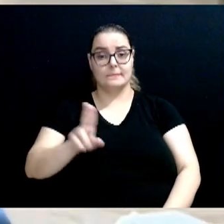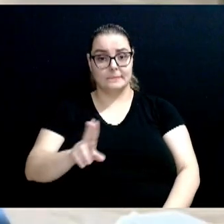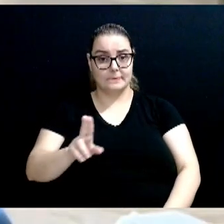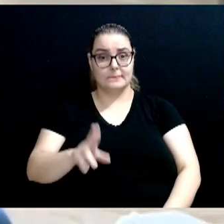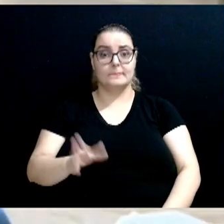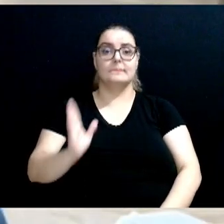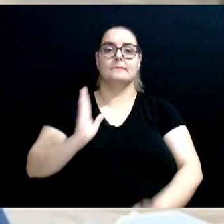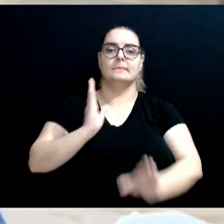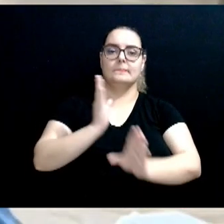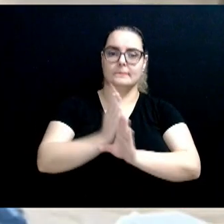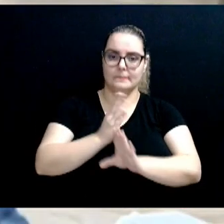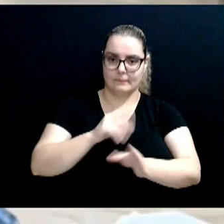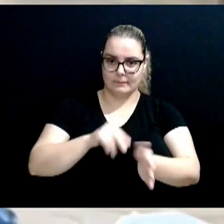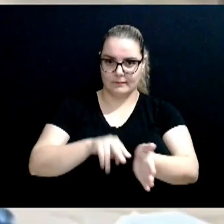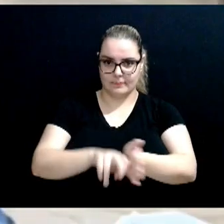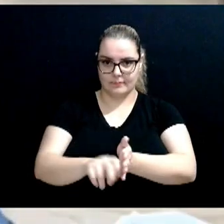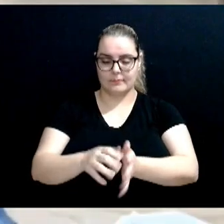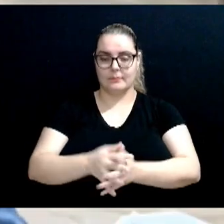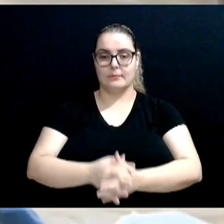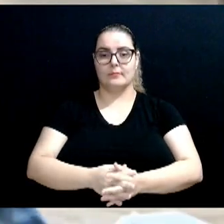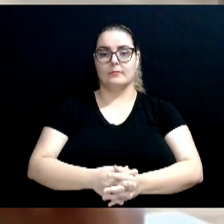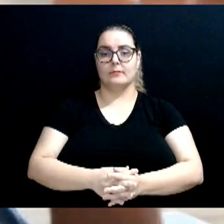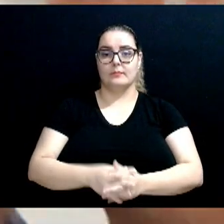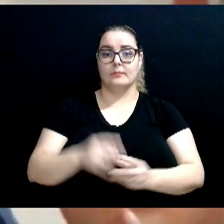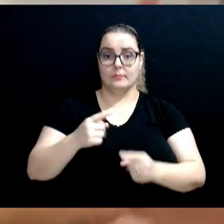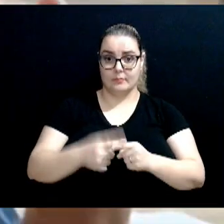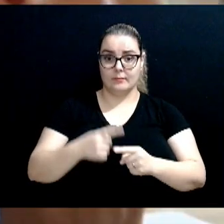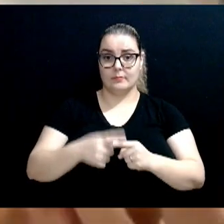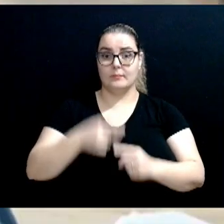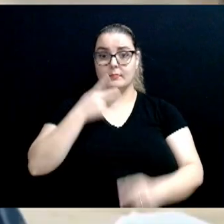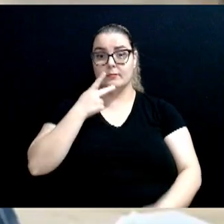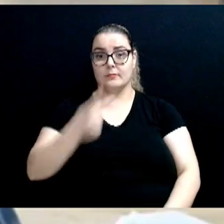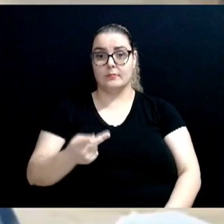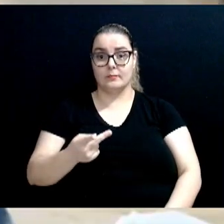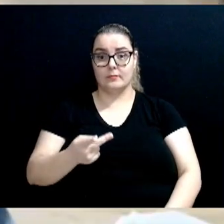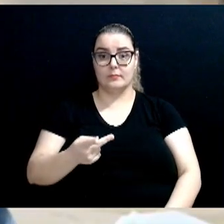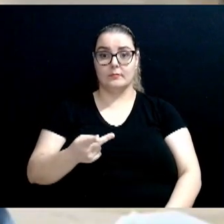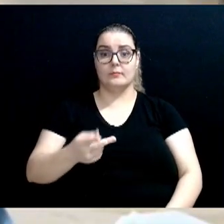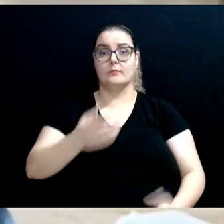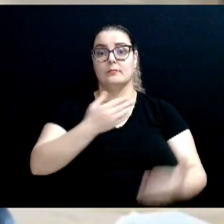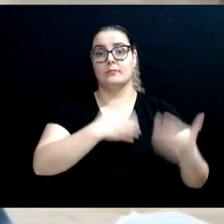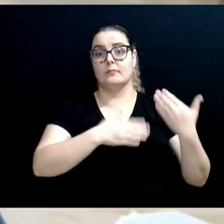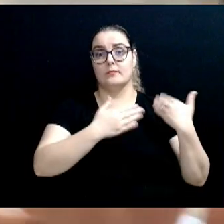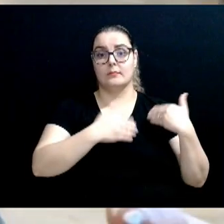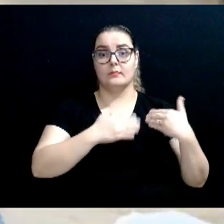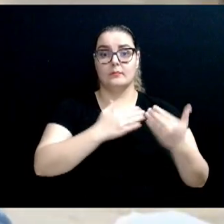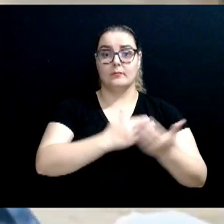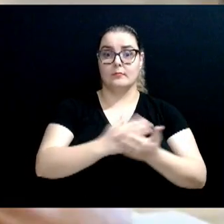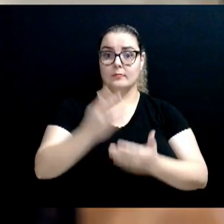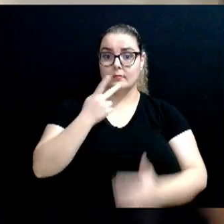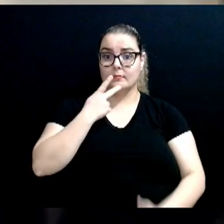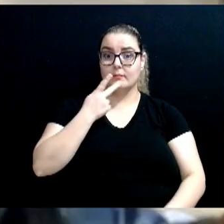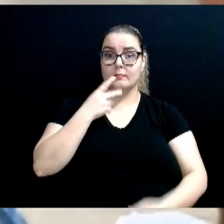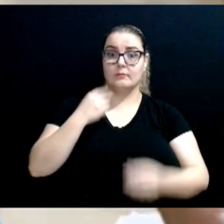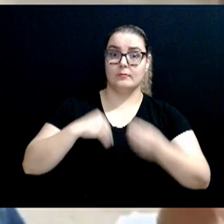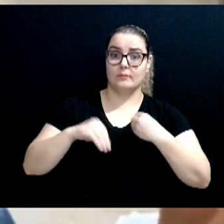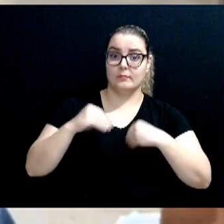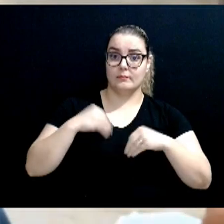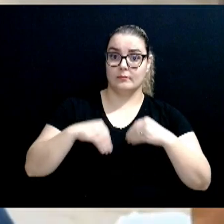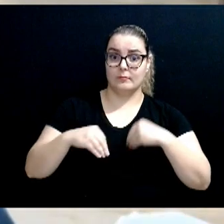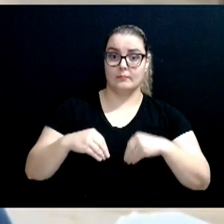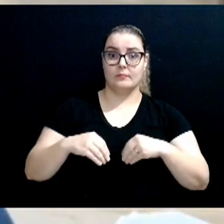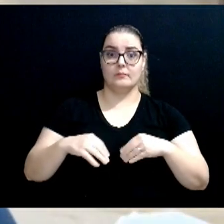um diagnóstico. Por que eu estou falando isso? Porque há um tempo atrás a gente começou a falar em depressão e aí todo mundo passou a